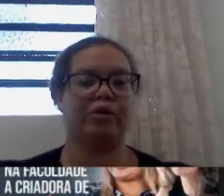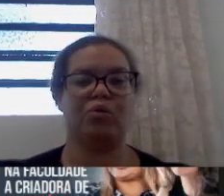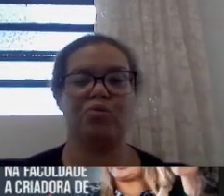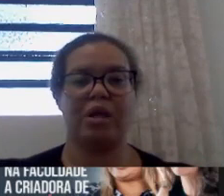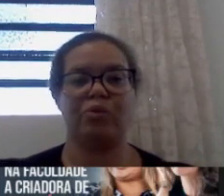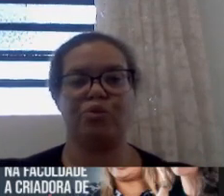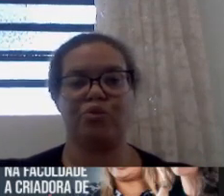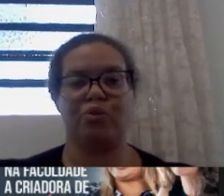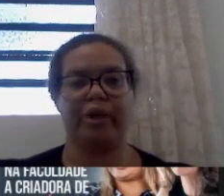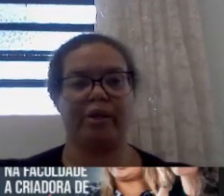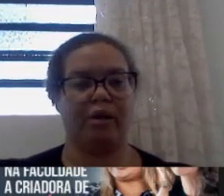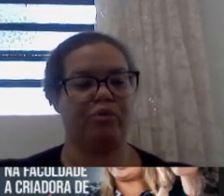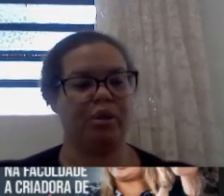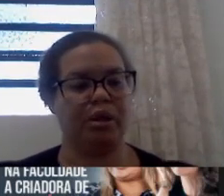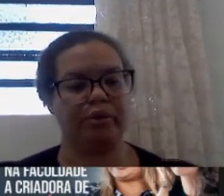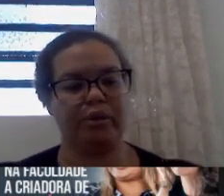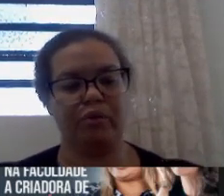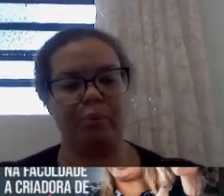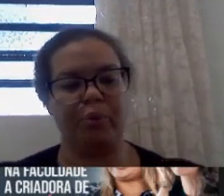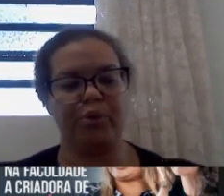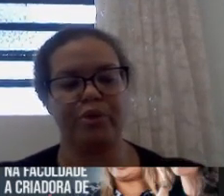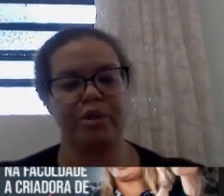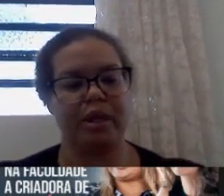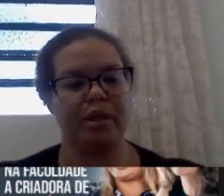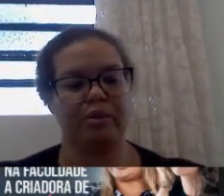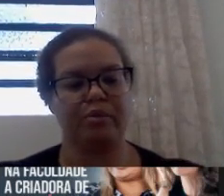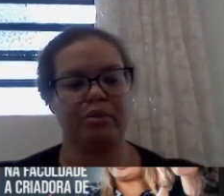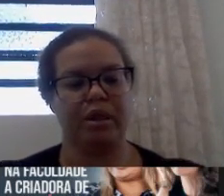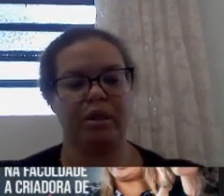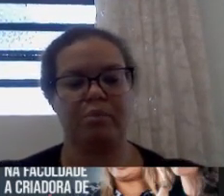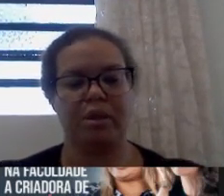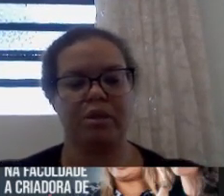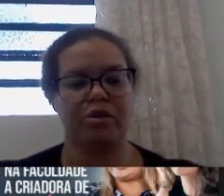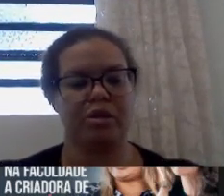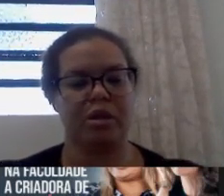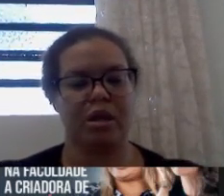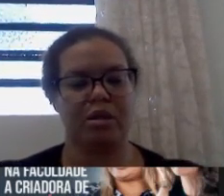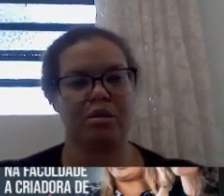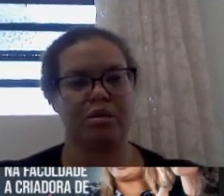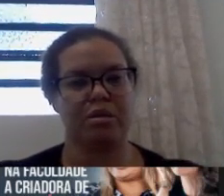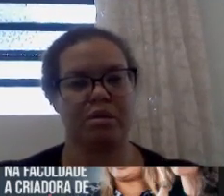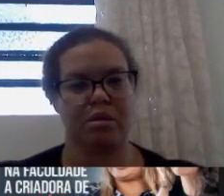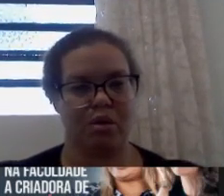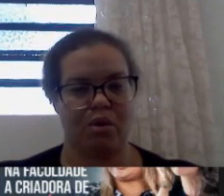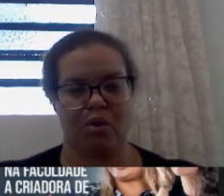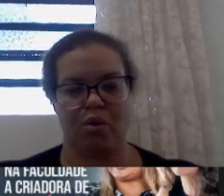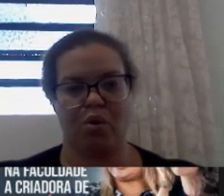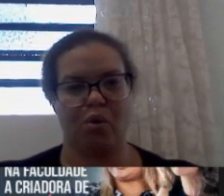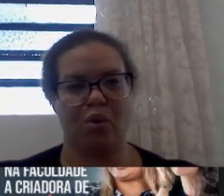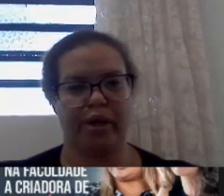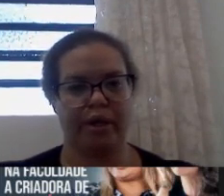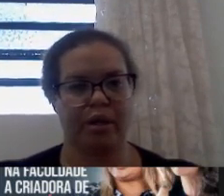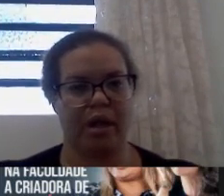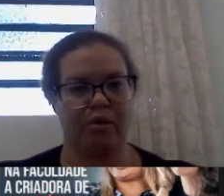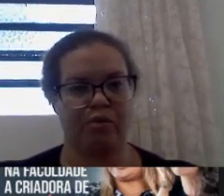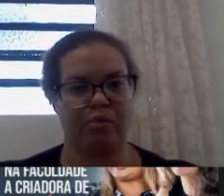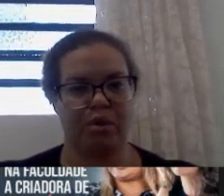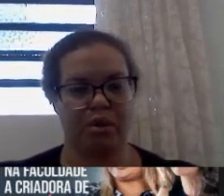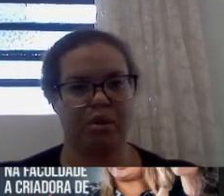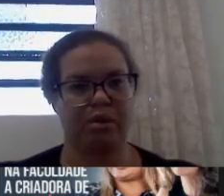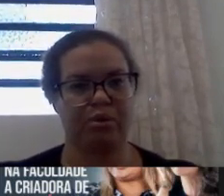caso, eu estou falando com os alunos do 8º ano, então vou pôr Centro de Mídias